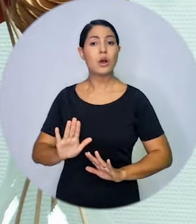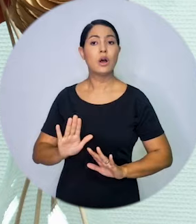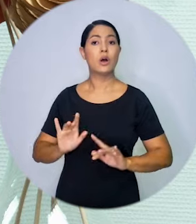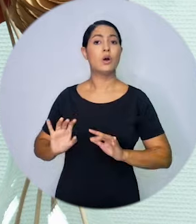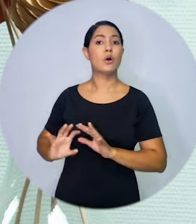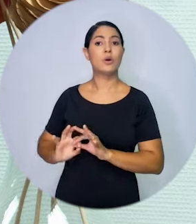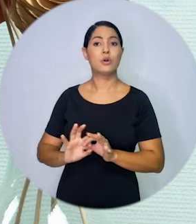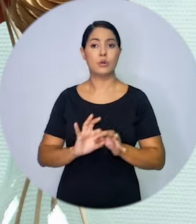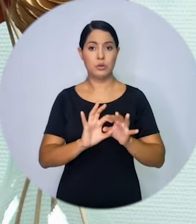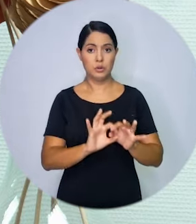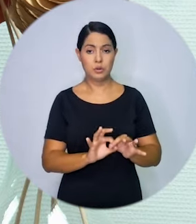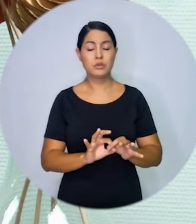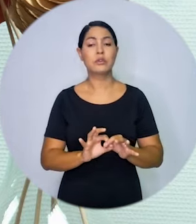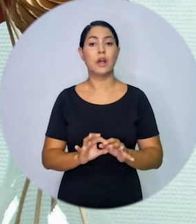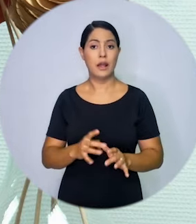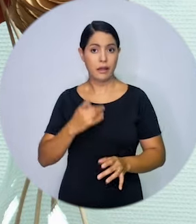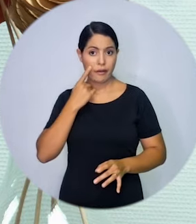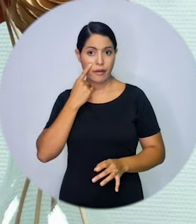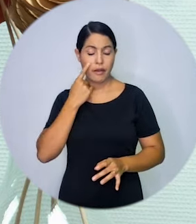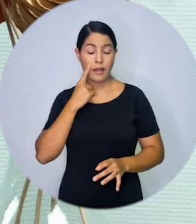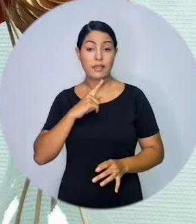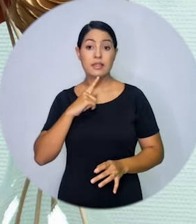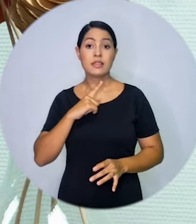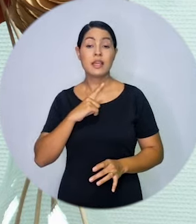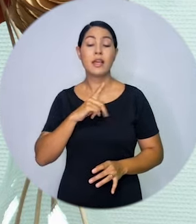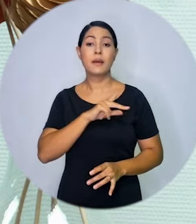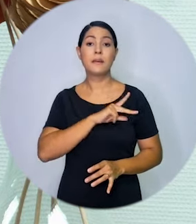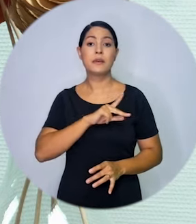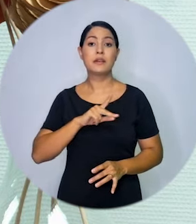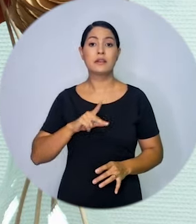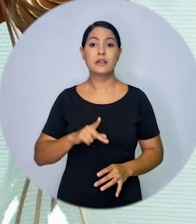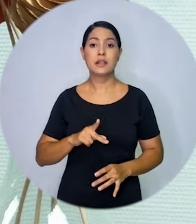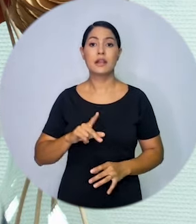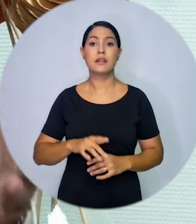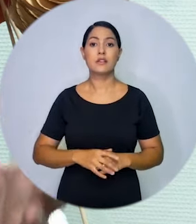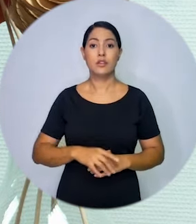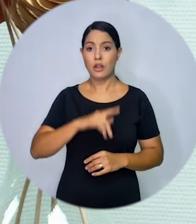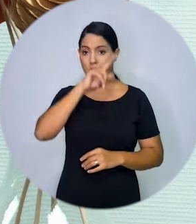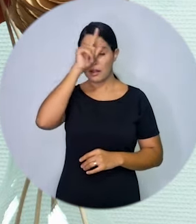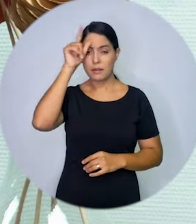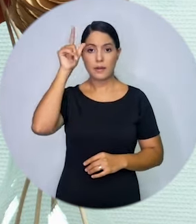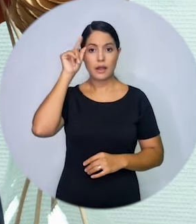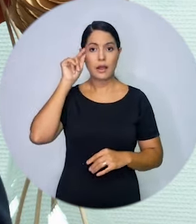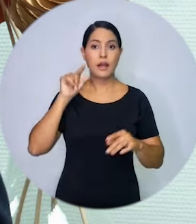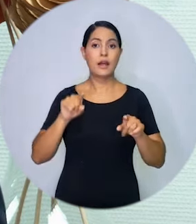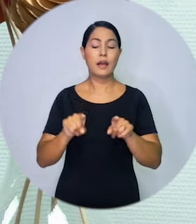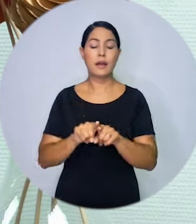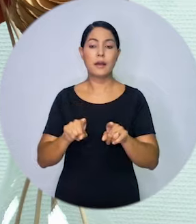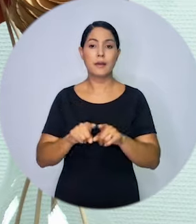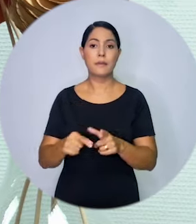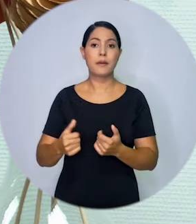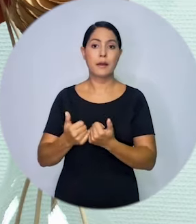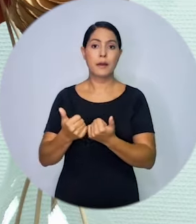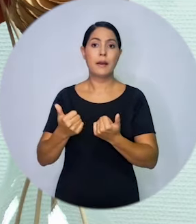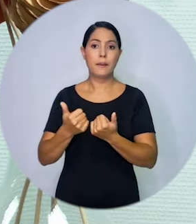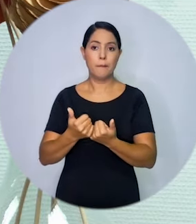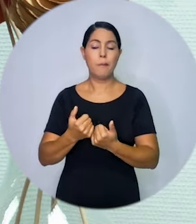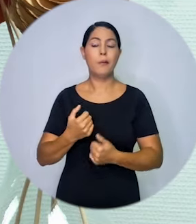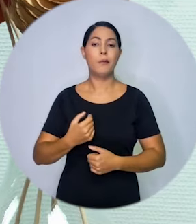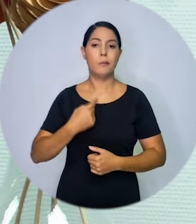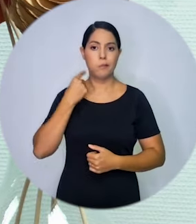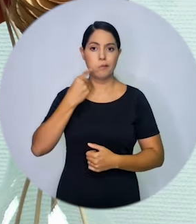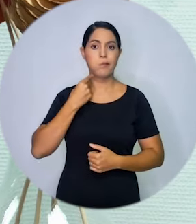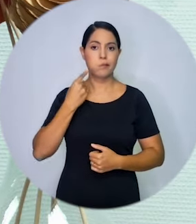juntamente com a OAB do Rio Grande do Sul, a OAB do Rio Grande do Sul à frente, através do seu presidente, Leonardo Lamac, tem capitaneado uma série de ações de assistências